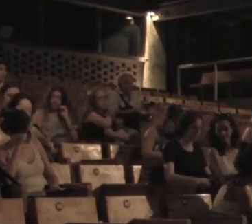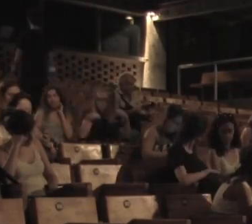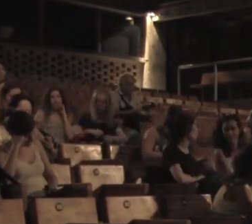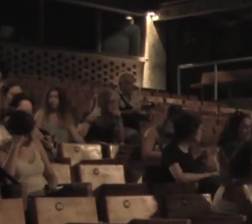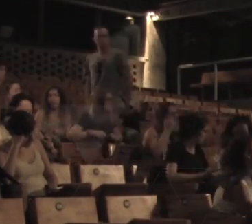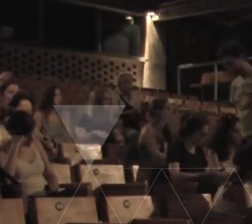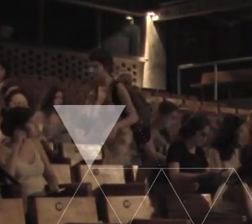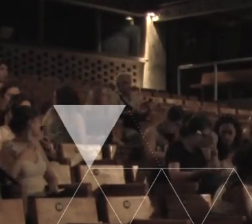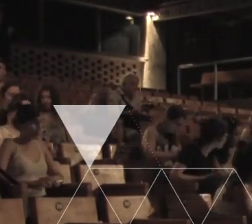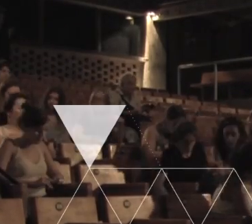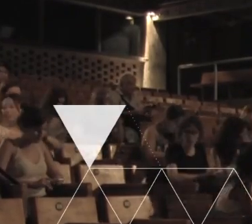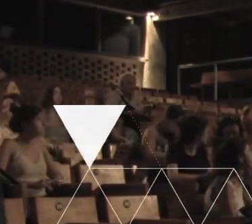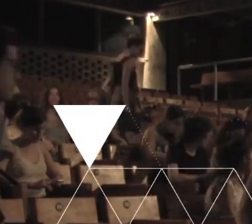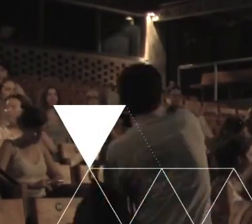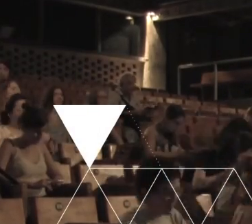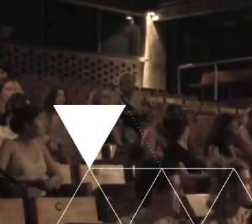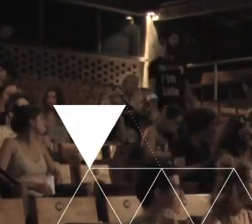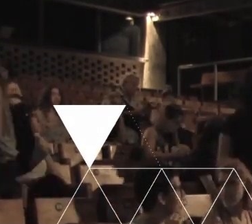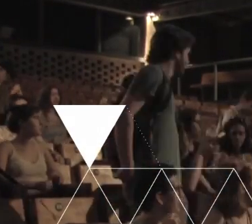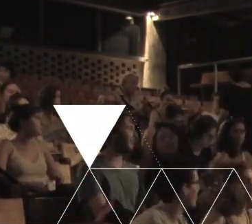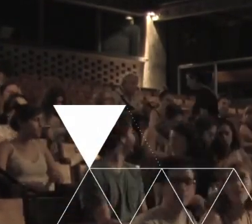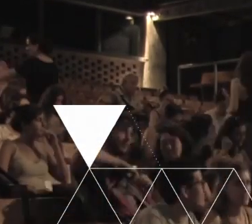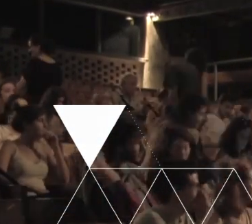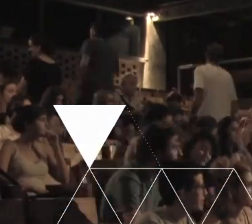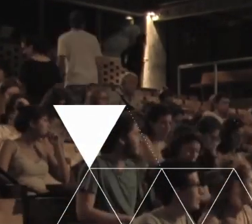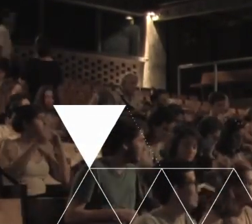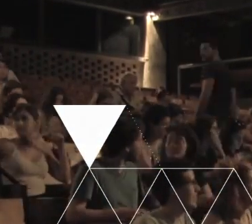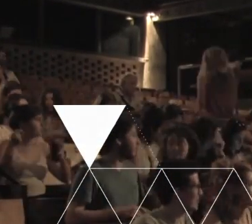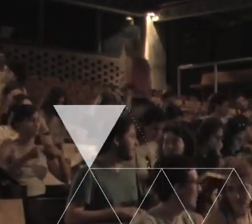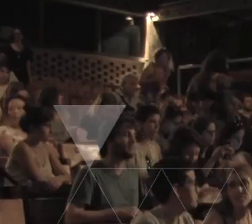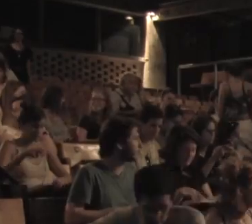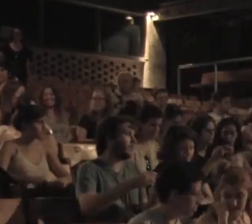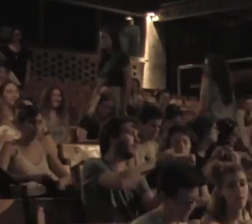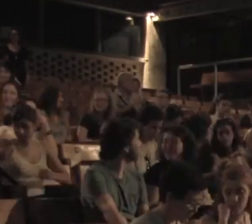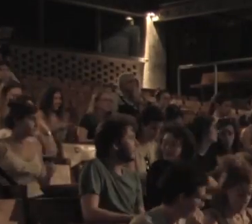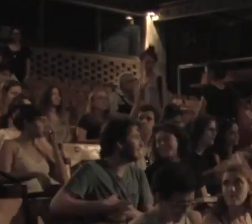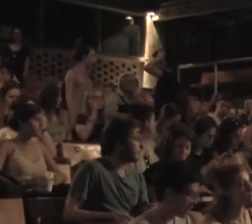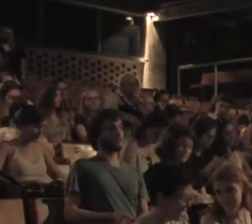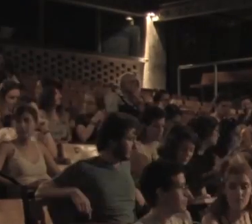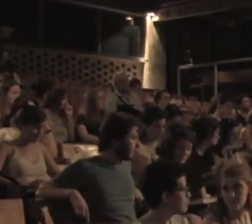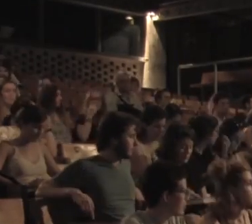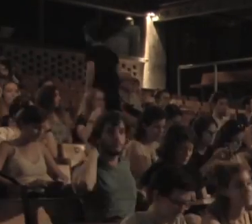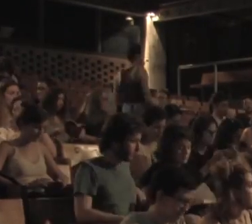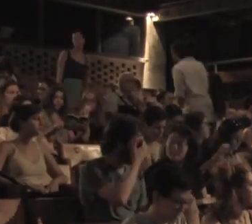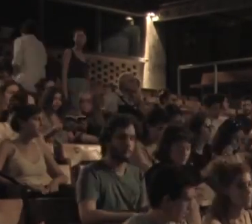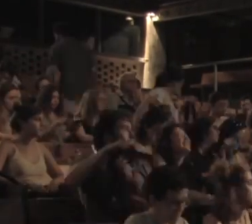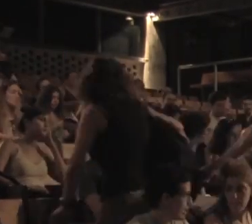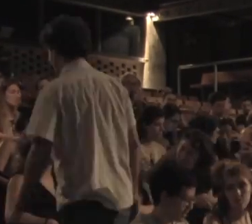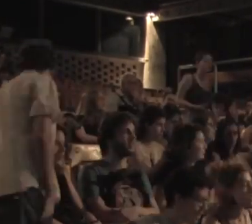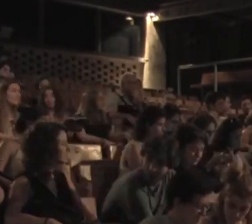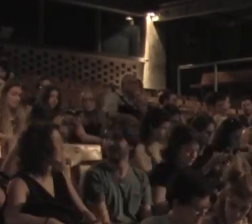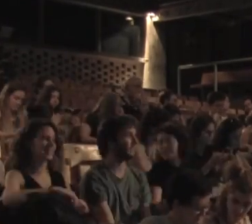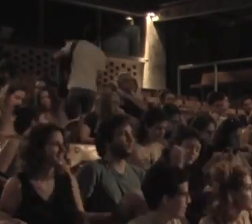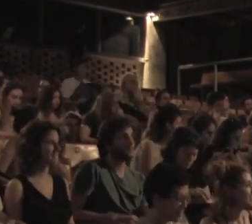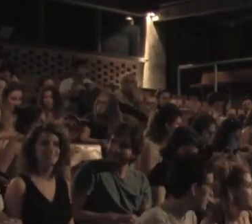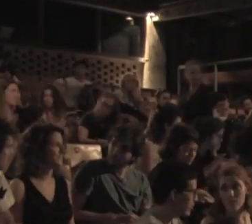é um encargo que um pedido que eu recebi da parte do Ministério de Urbanismo e Moradia, porque o